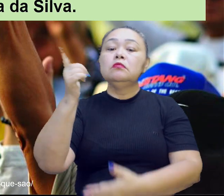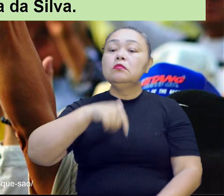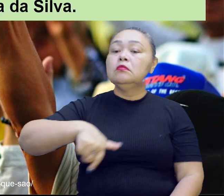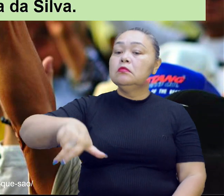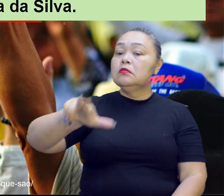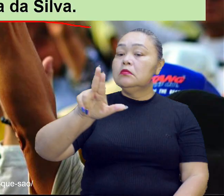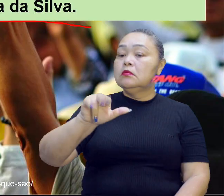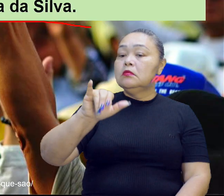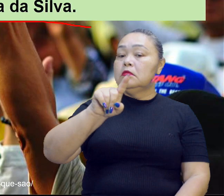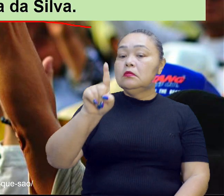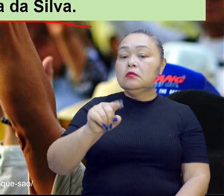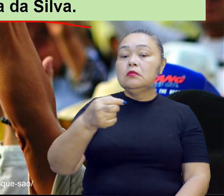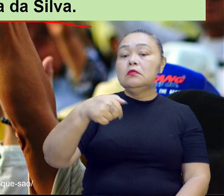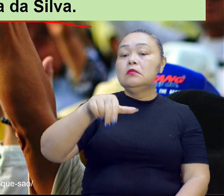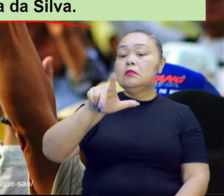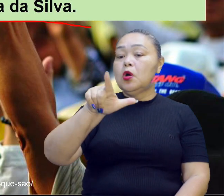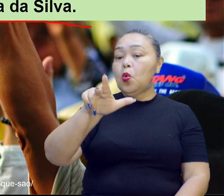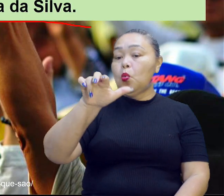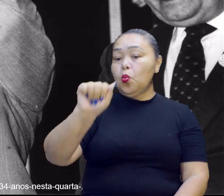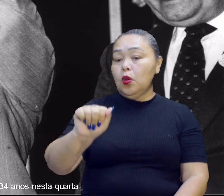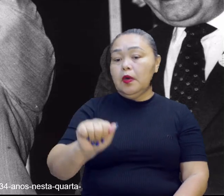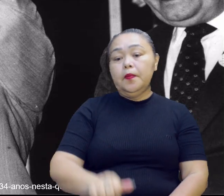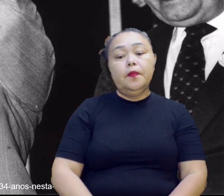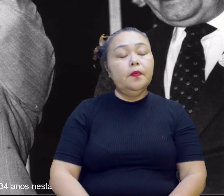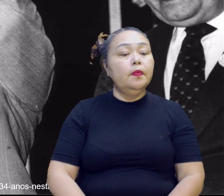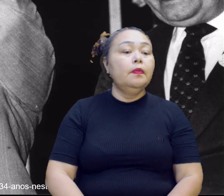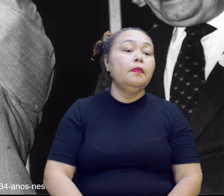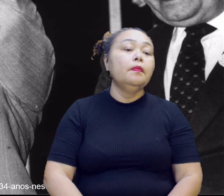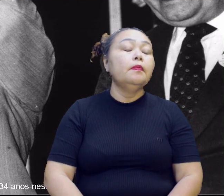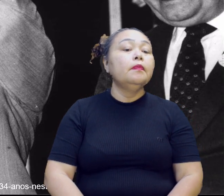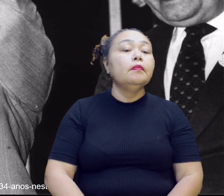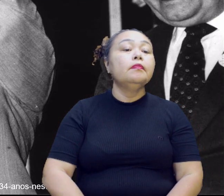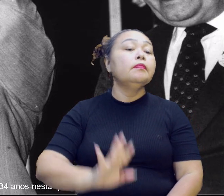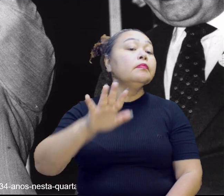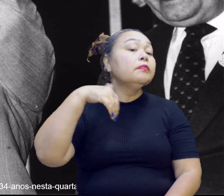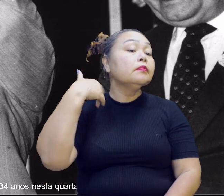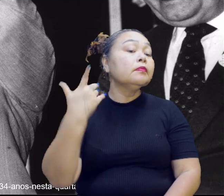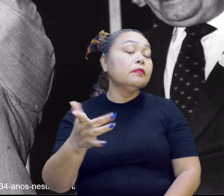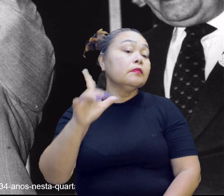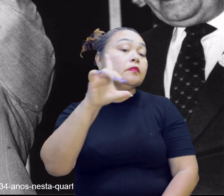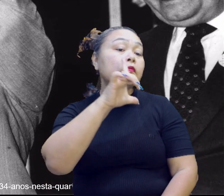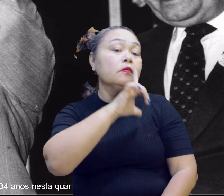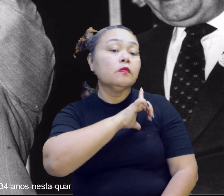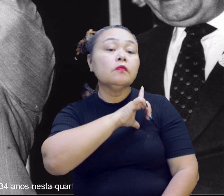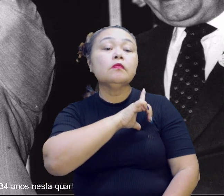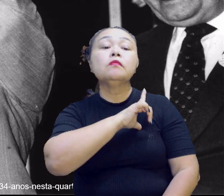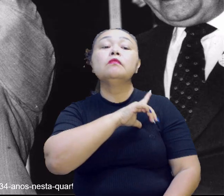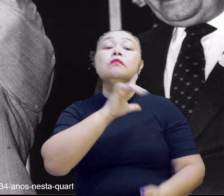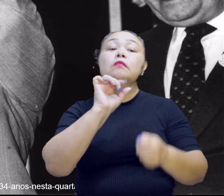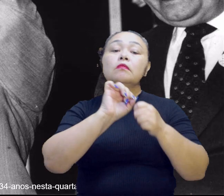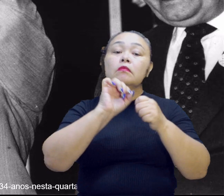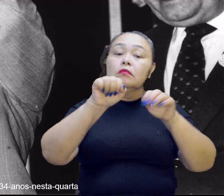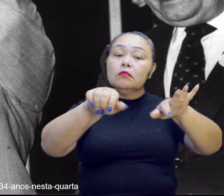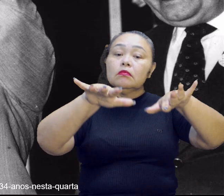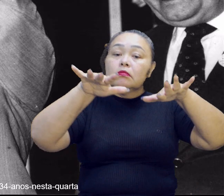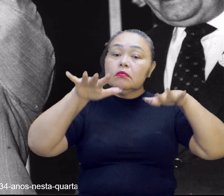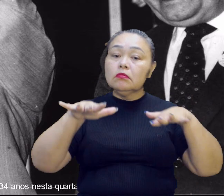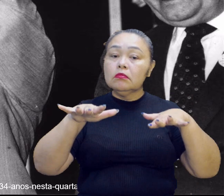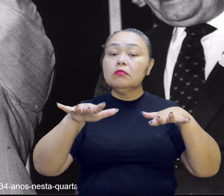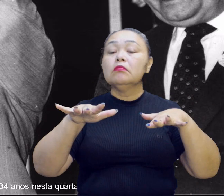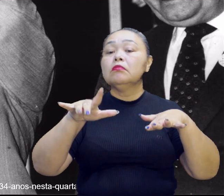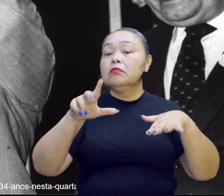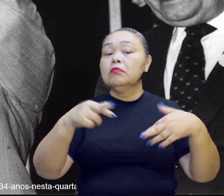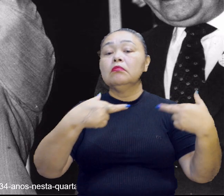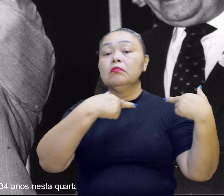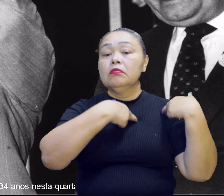como Luiz Inácio Lula da Silva. E aí nós vamos ter a Assembleia Constituinte, que vai ser